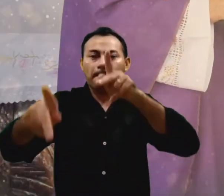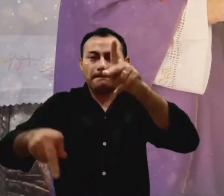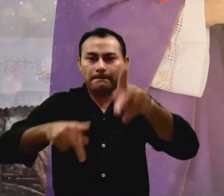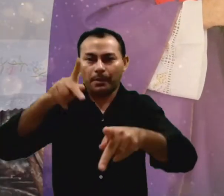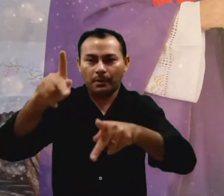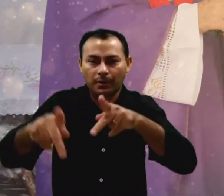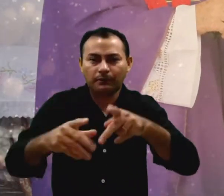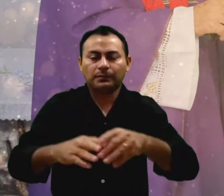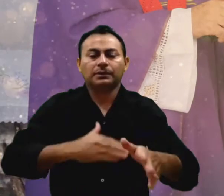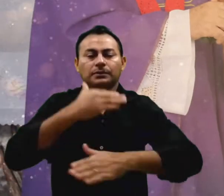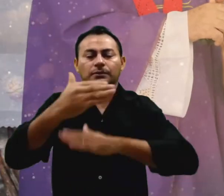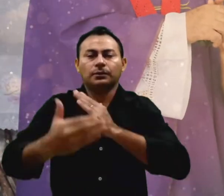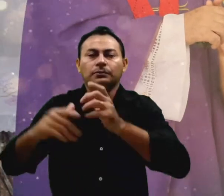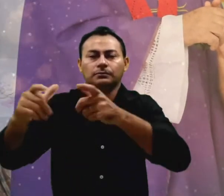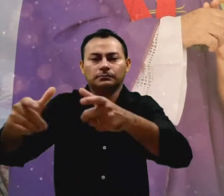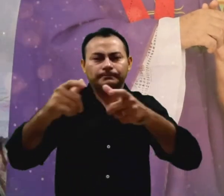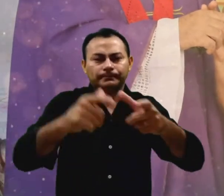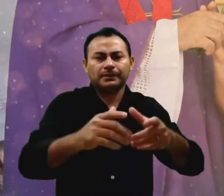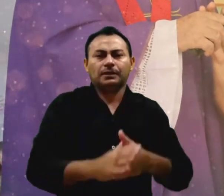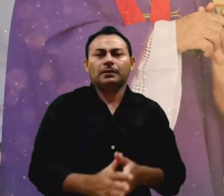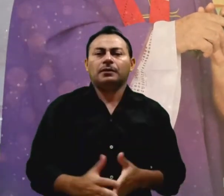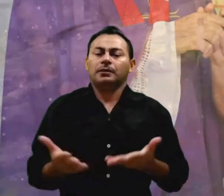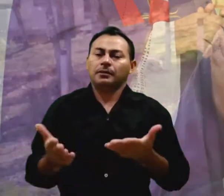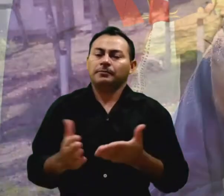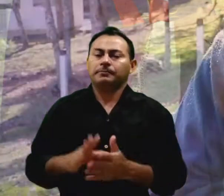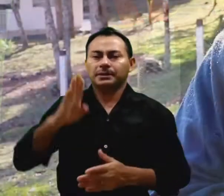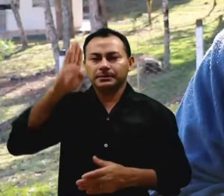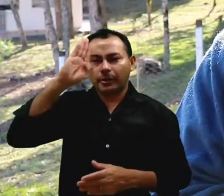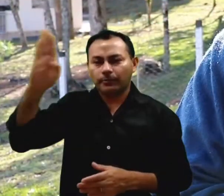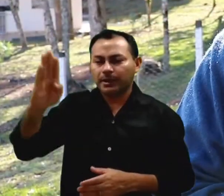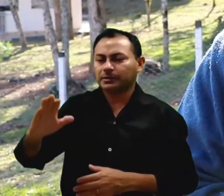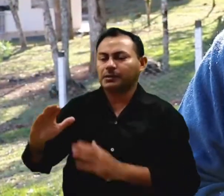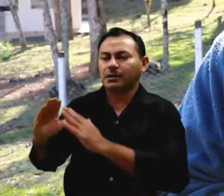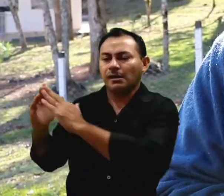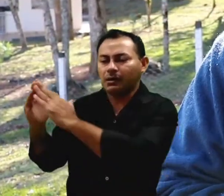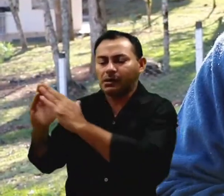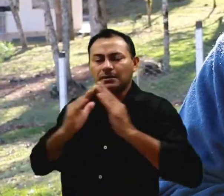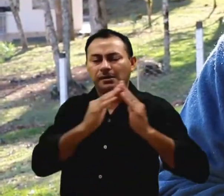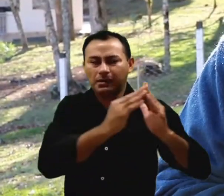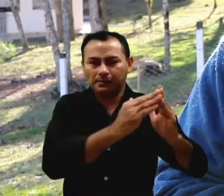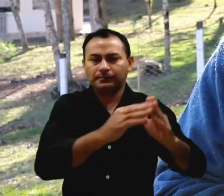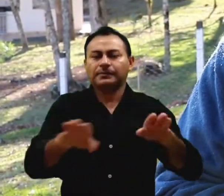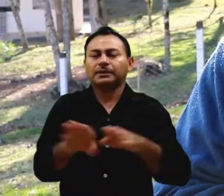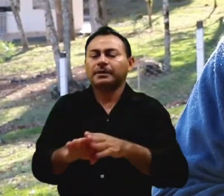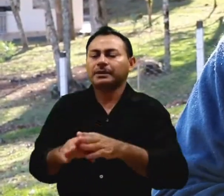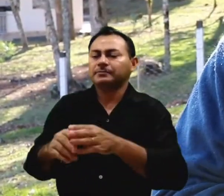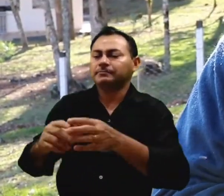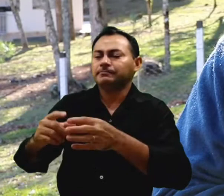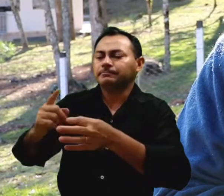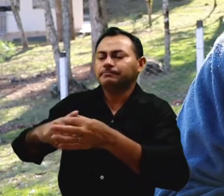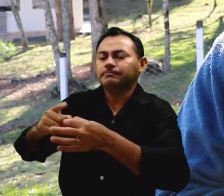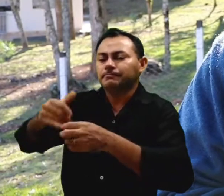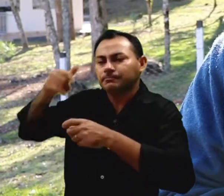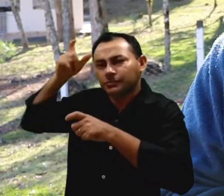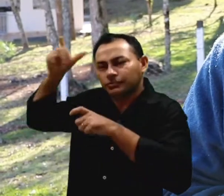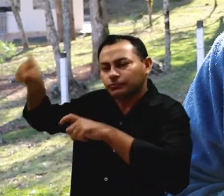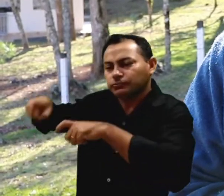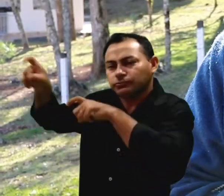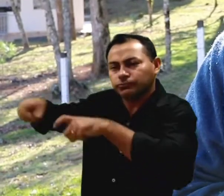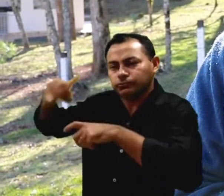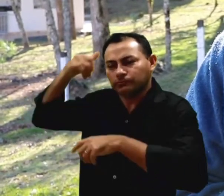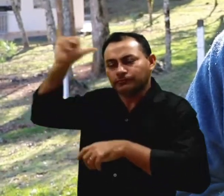povo que está em todos os lugares e principalmente na periferia da cidade, no interior, na área rural.